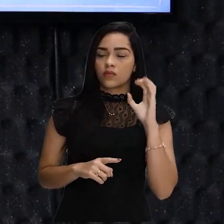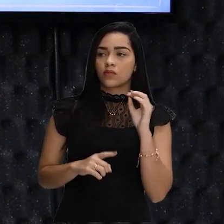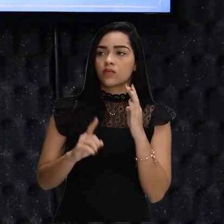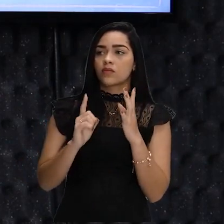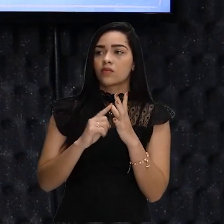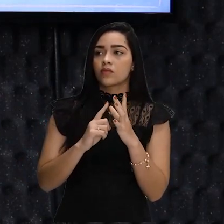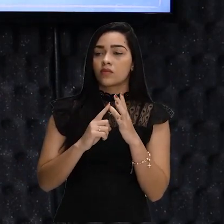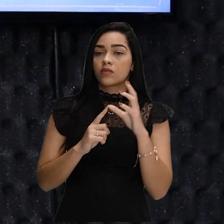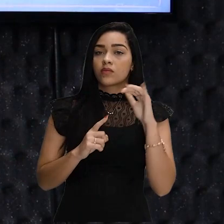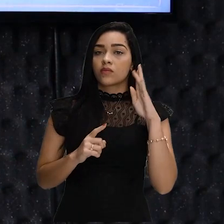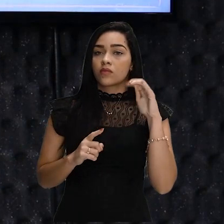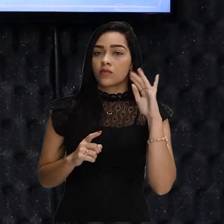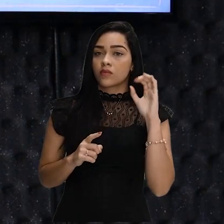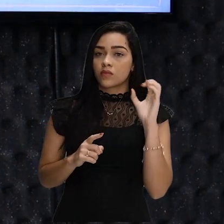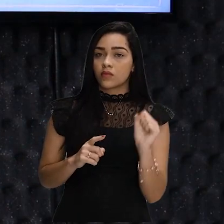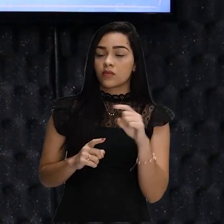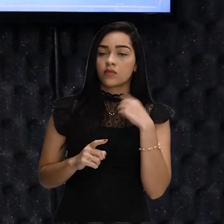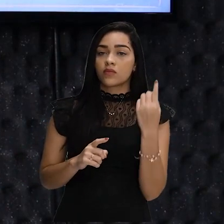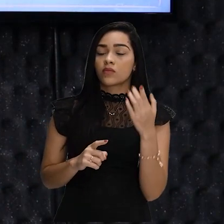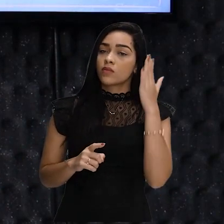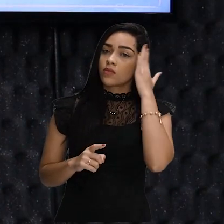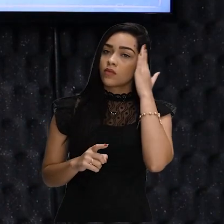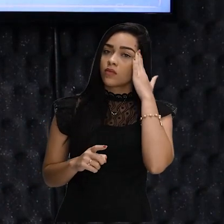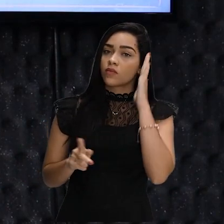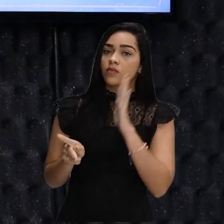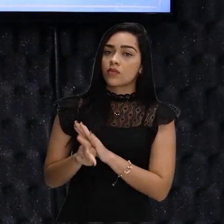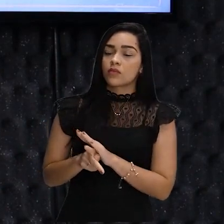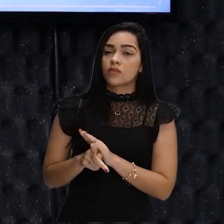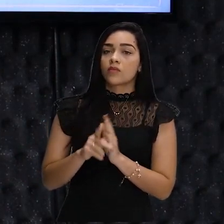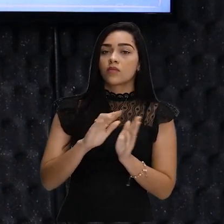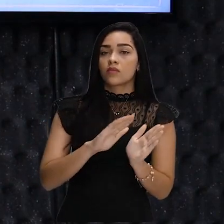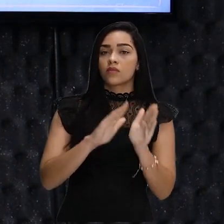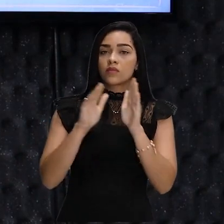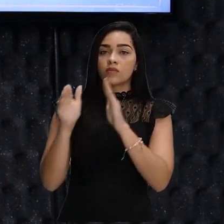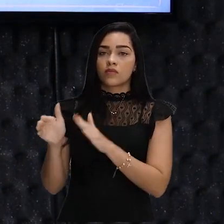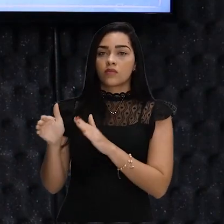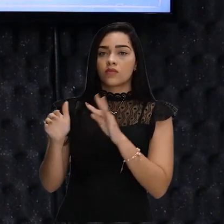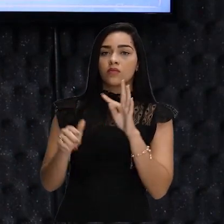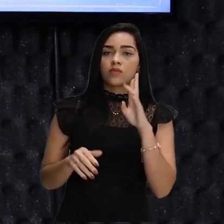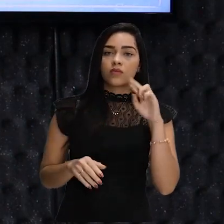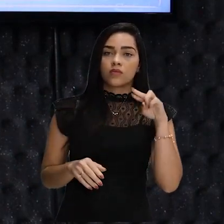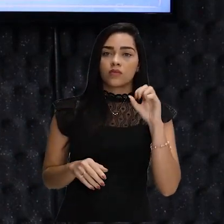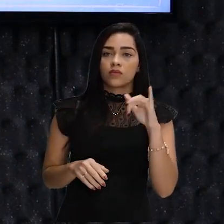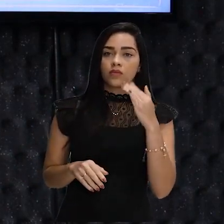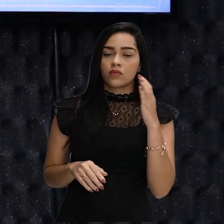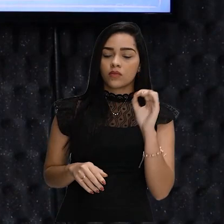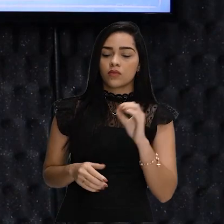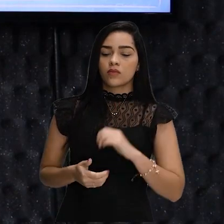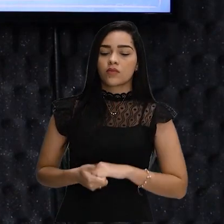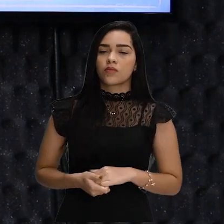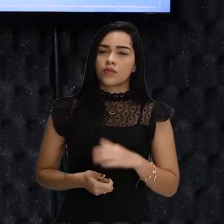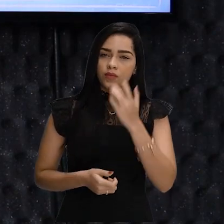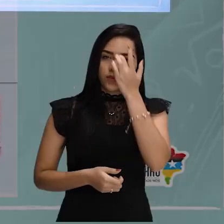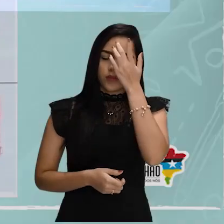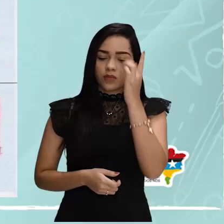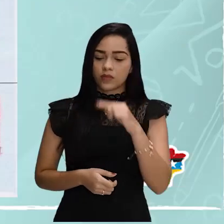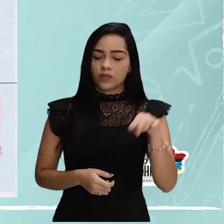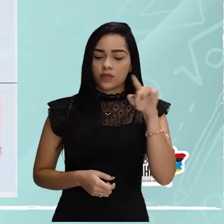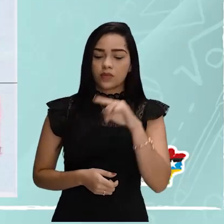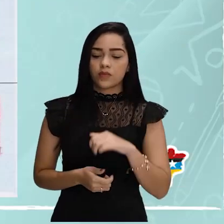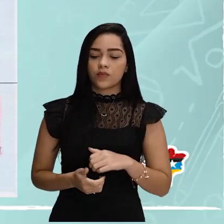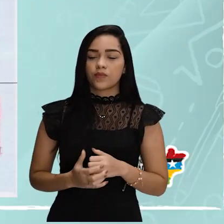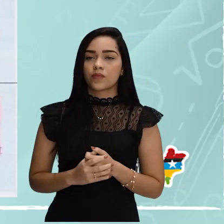com dois formatos diferentes, a gente diz que o epitélio é de transição. Vamos deixar isso aqui mais fácil, pessoal,